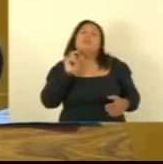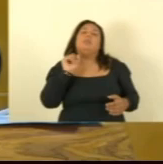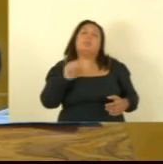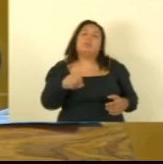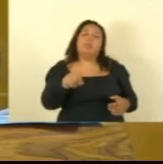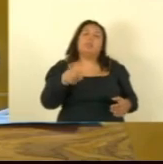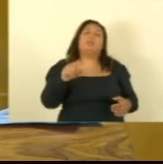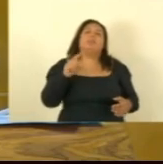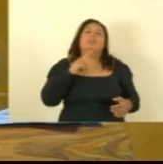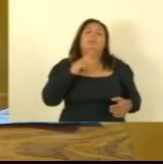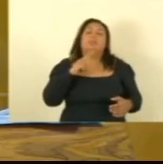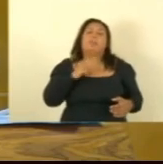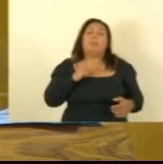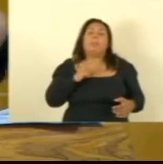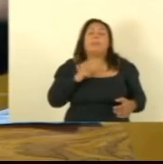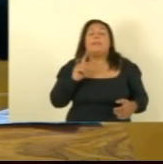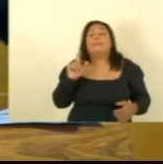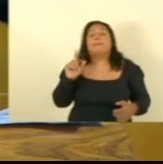nós temos